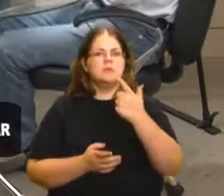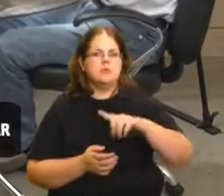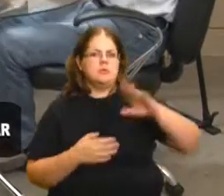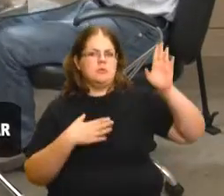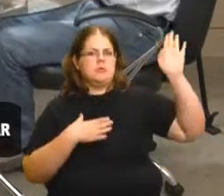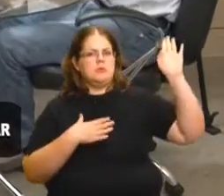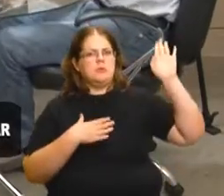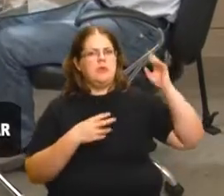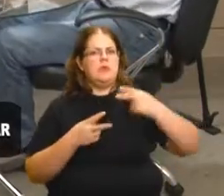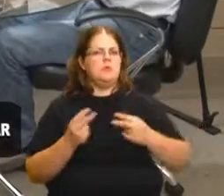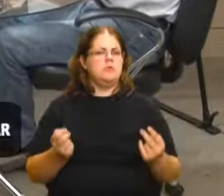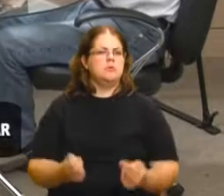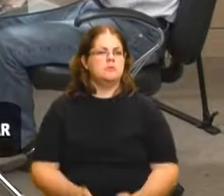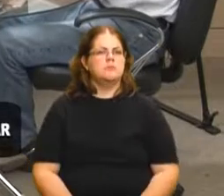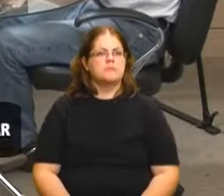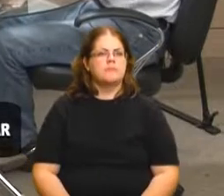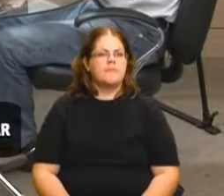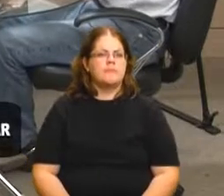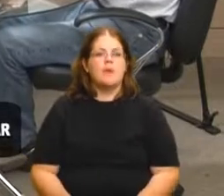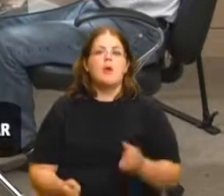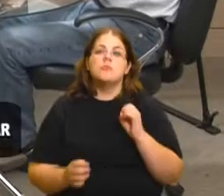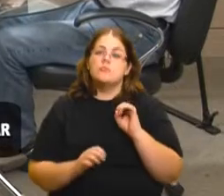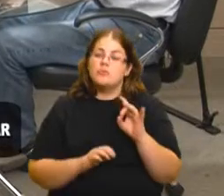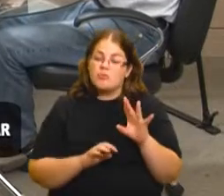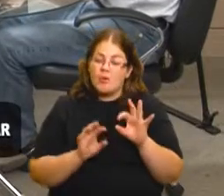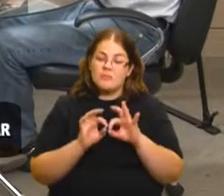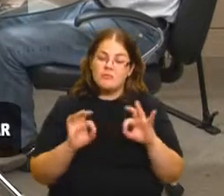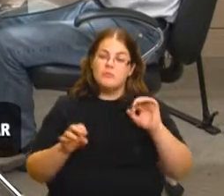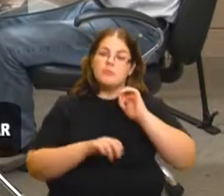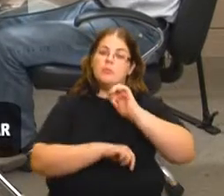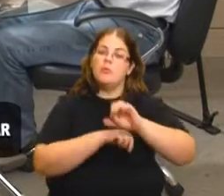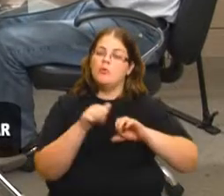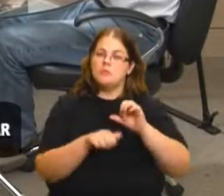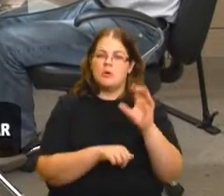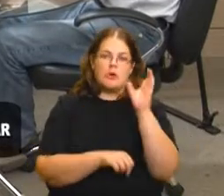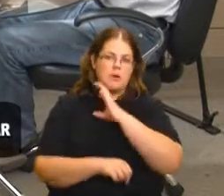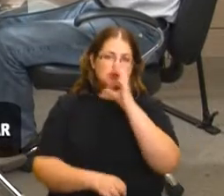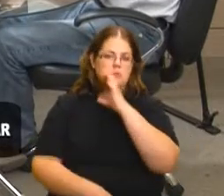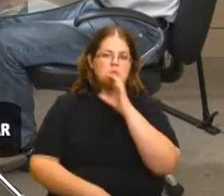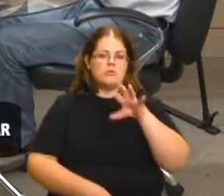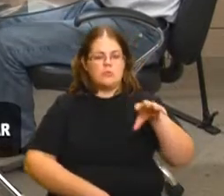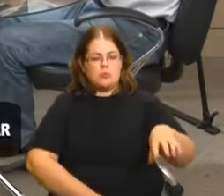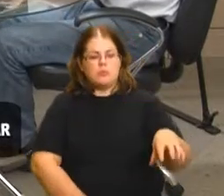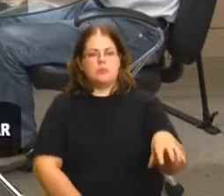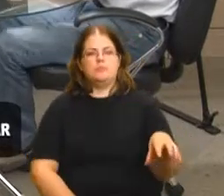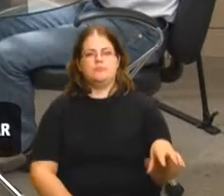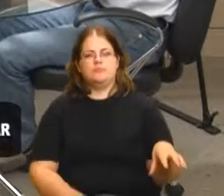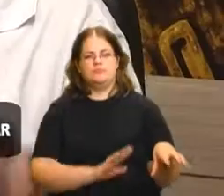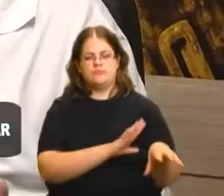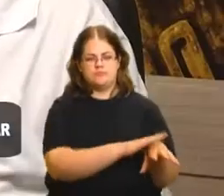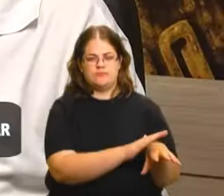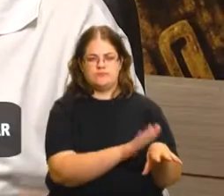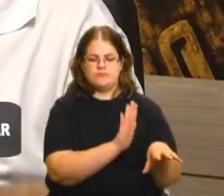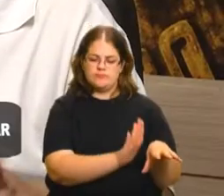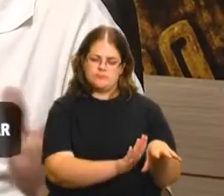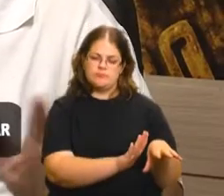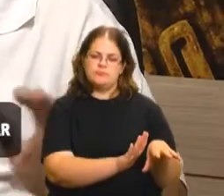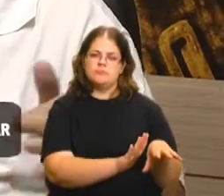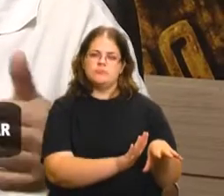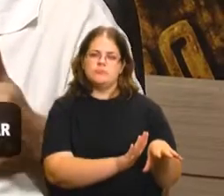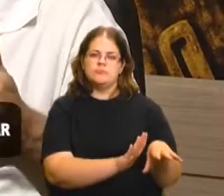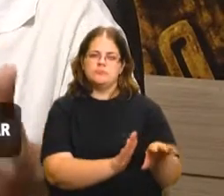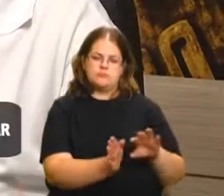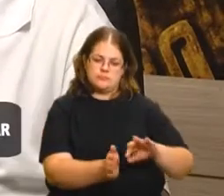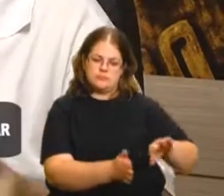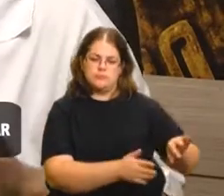etc. Exatamente. Vamos propor um processo, uma transição. Transição certo. rápida. Tá? Esse era um grupo. Esse era um grupo, era o grupo